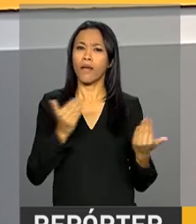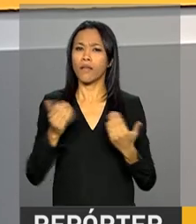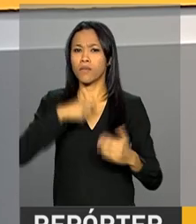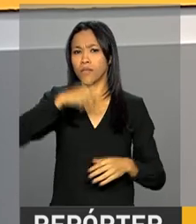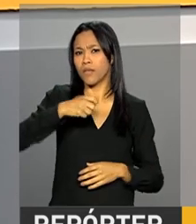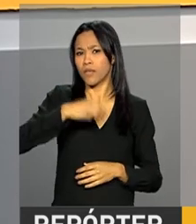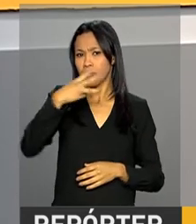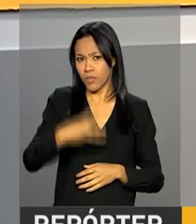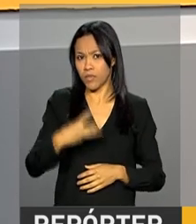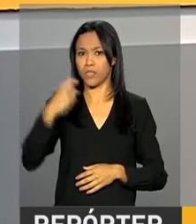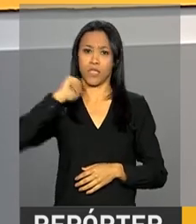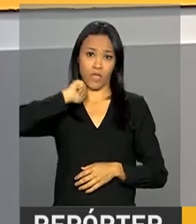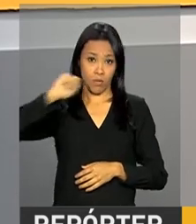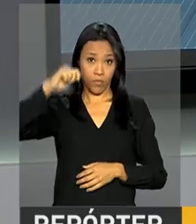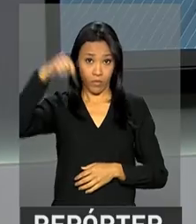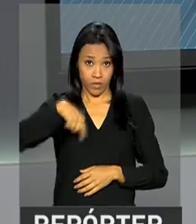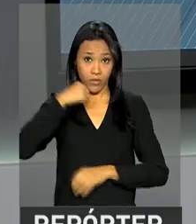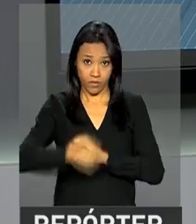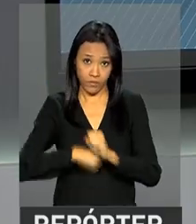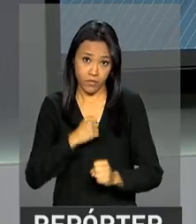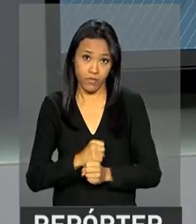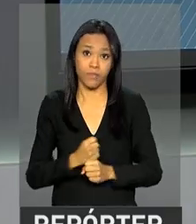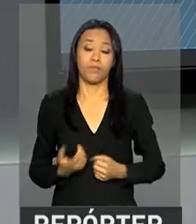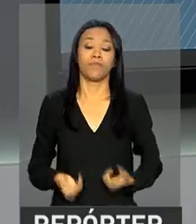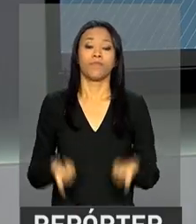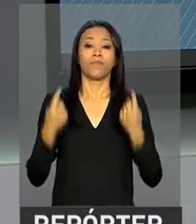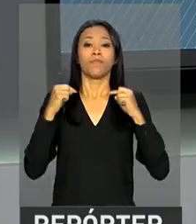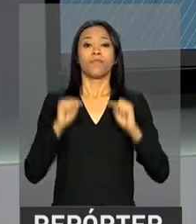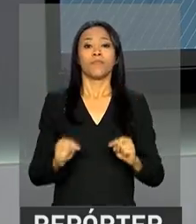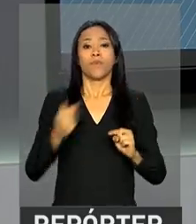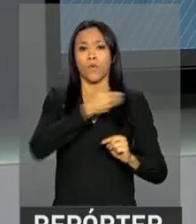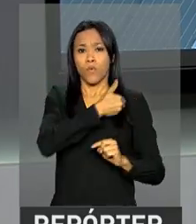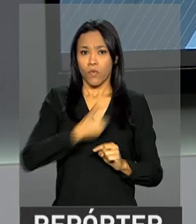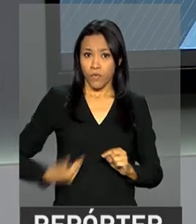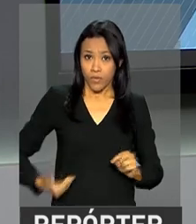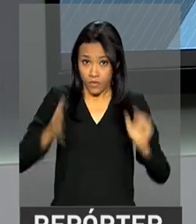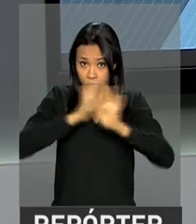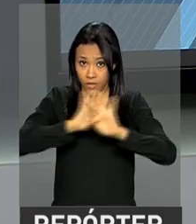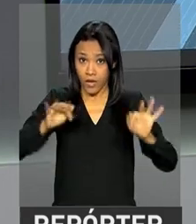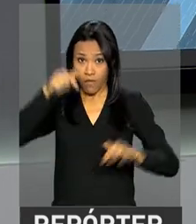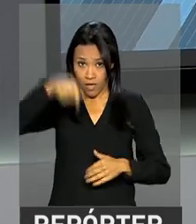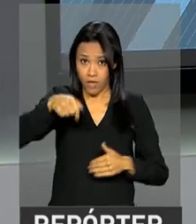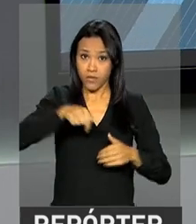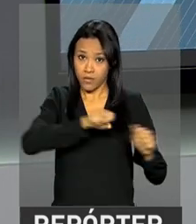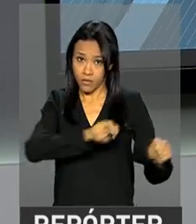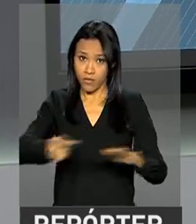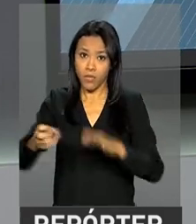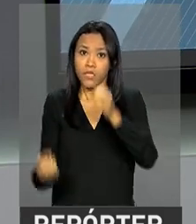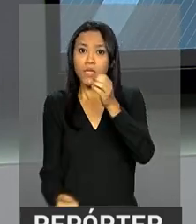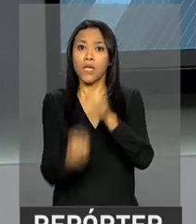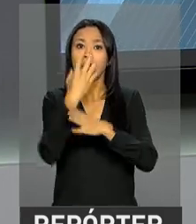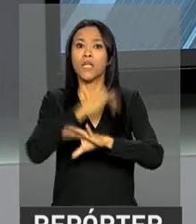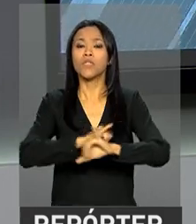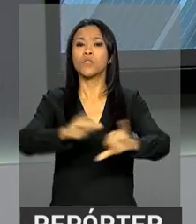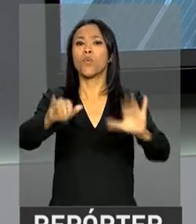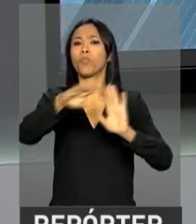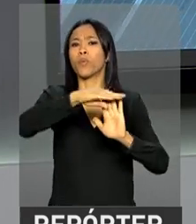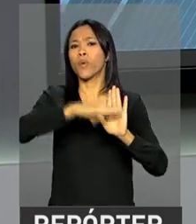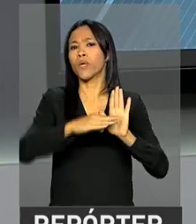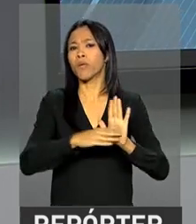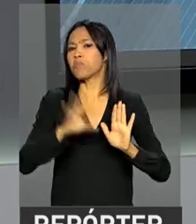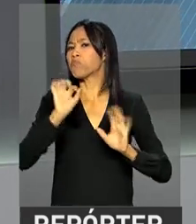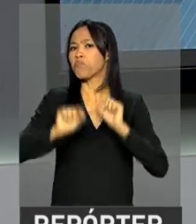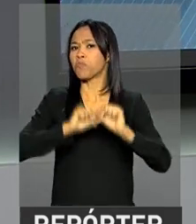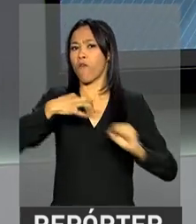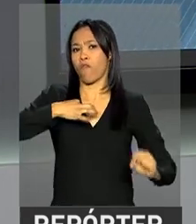terminado em abril deste ano. E o governo federal lançou nesta semana o Plano Nacional de Voluntariado. A